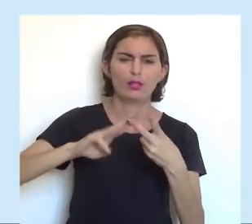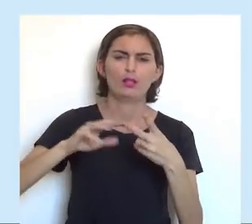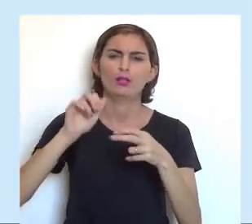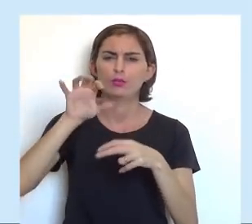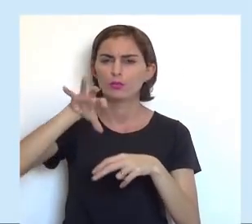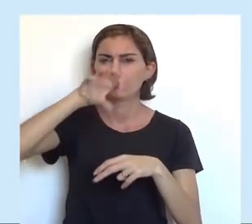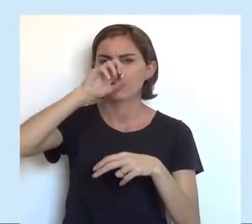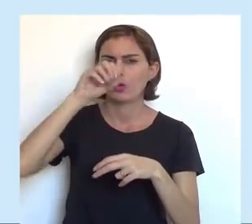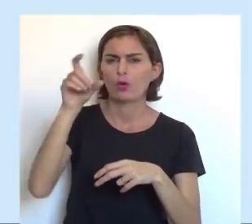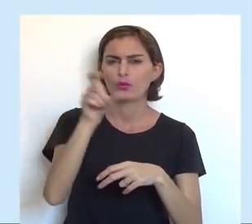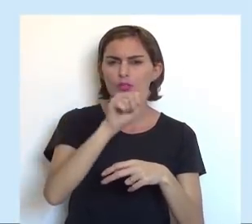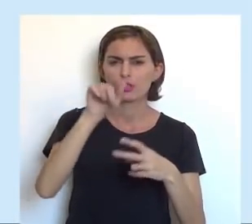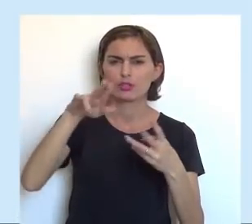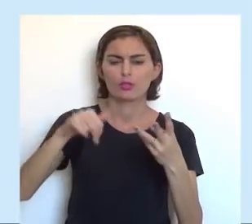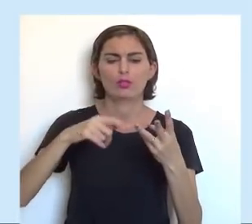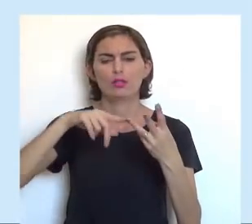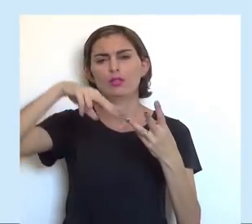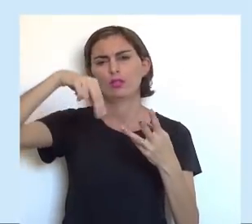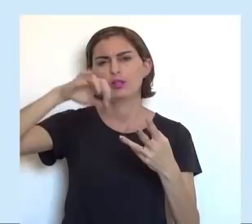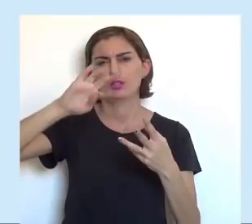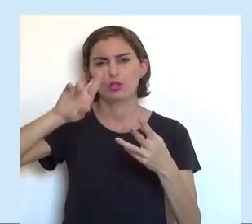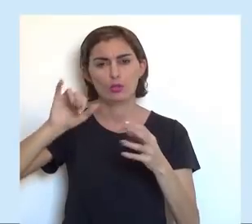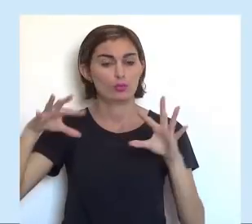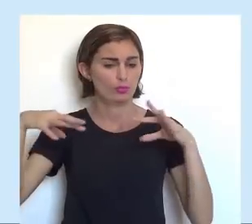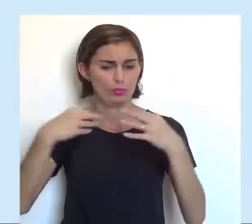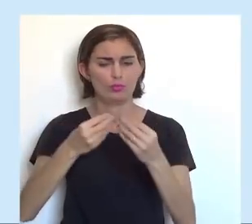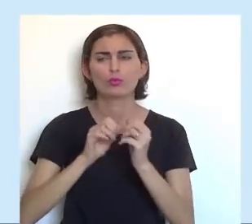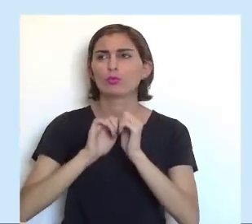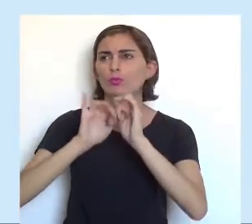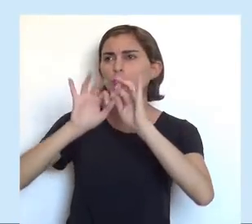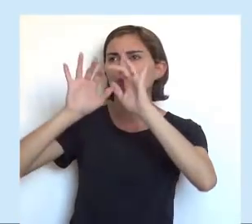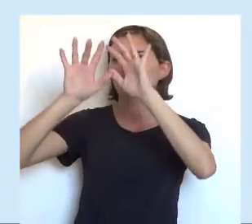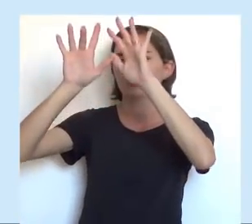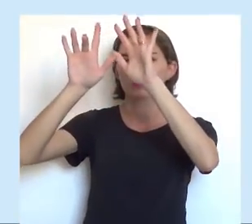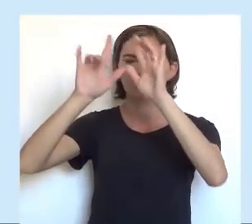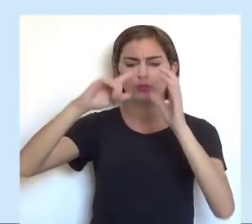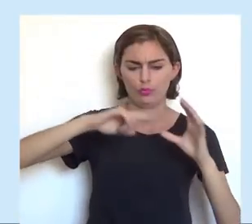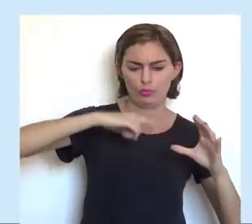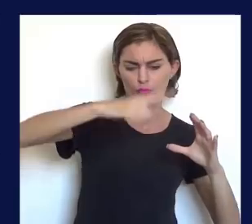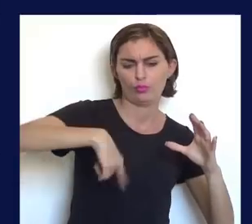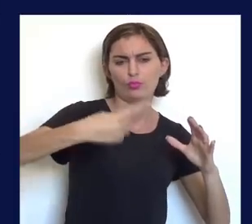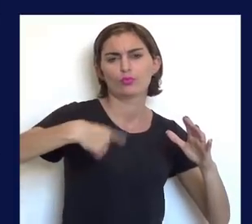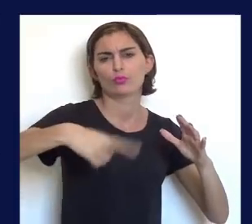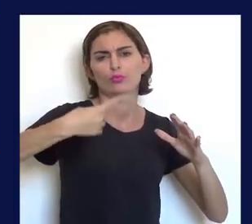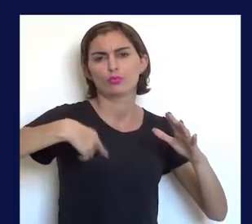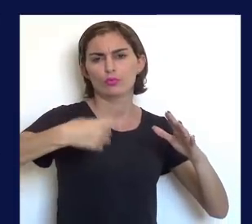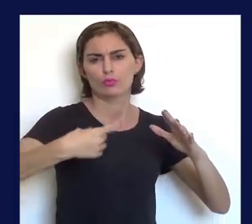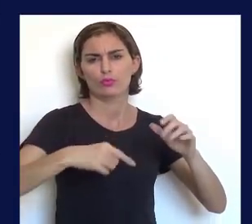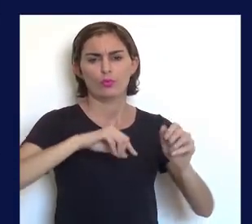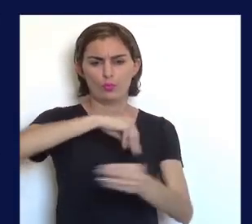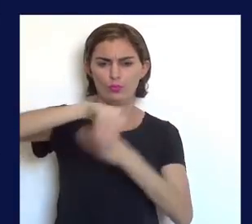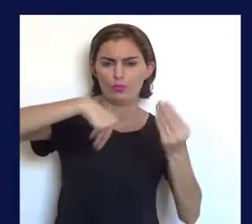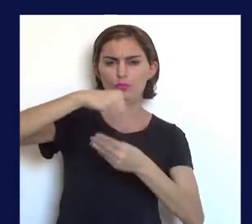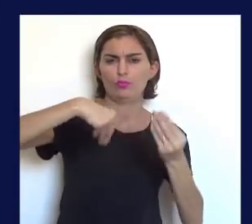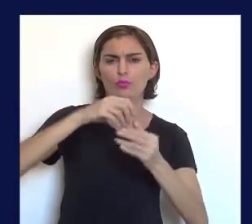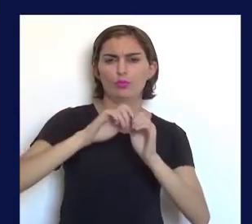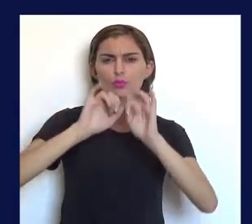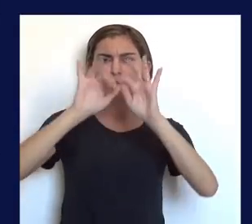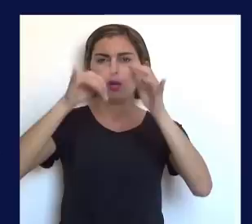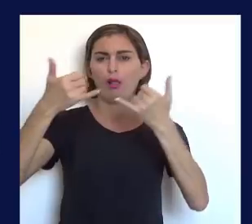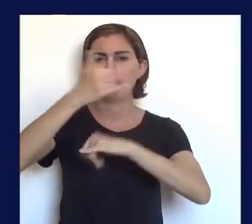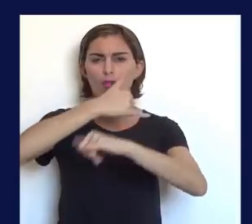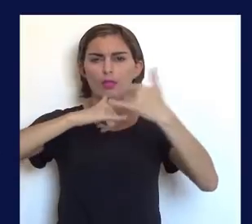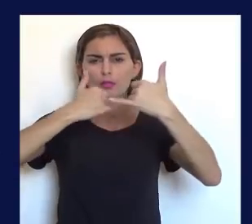gás oxigênio, nitrogênio. Esses gases todos, eles vão para um gerador e vão transformar essa mistura gasosa